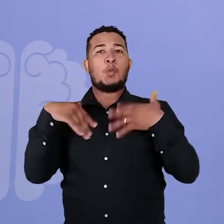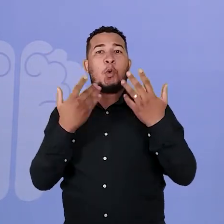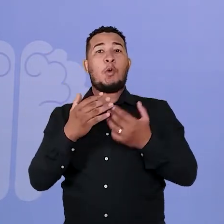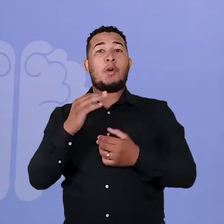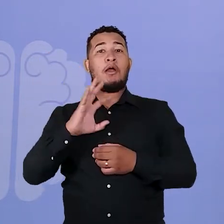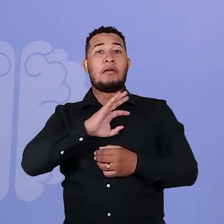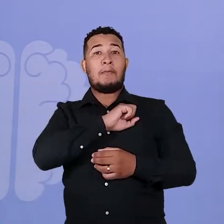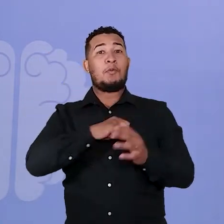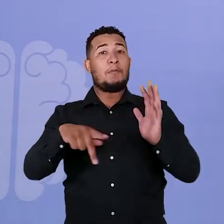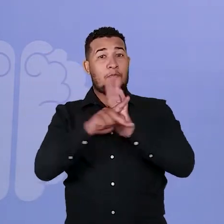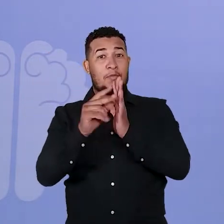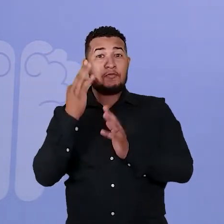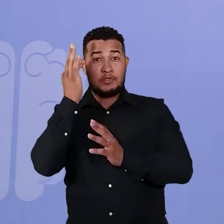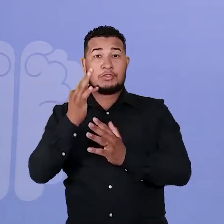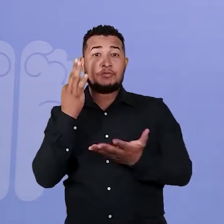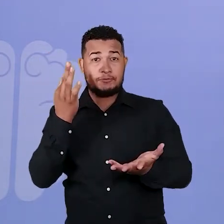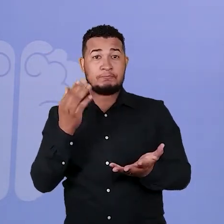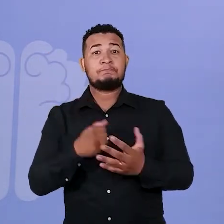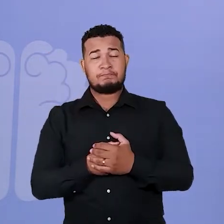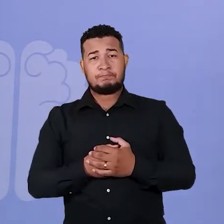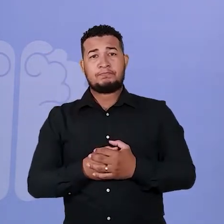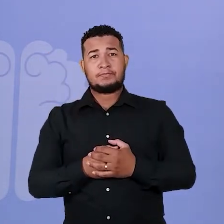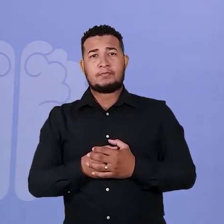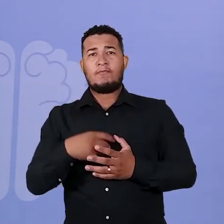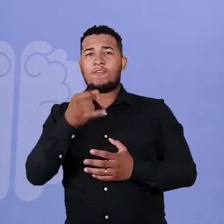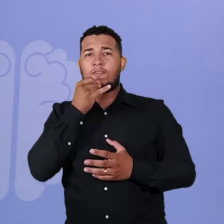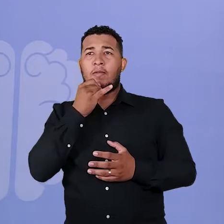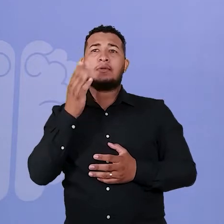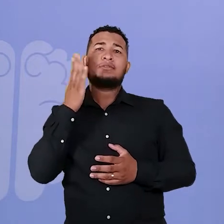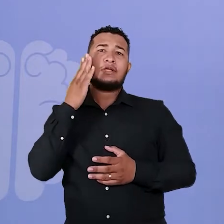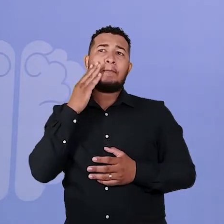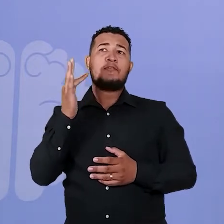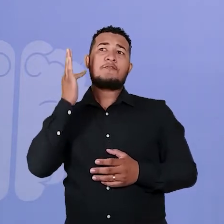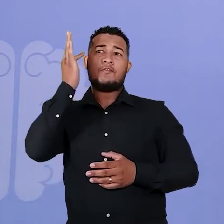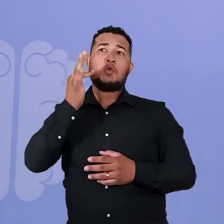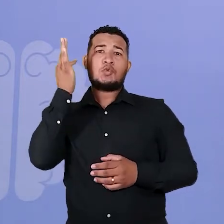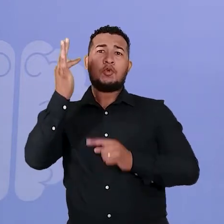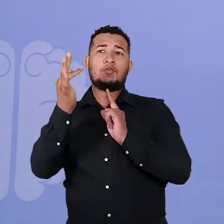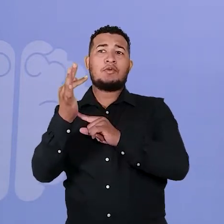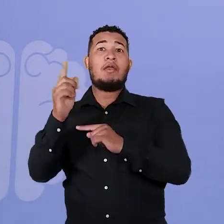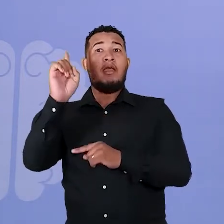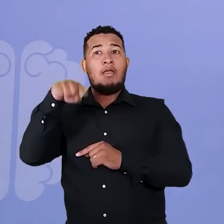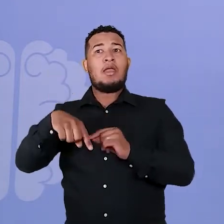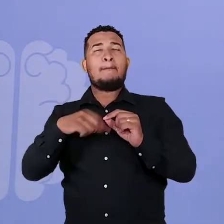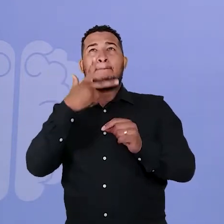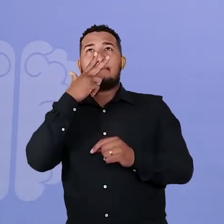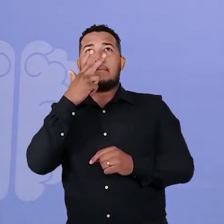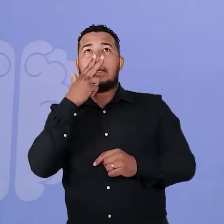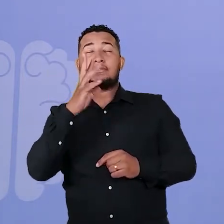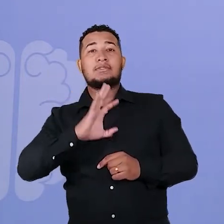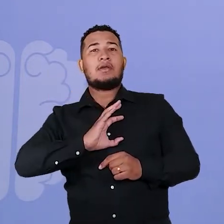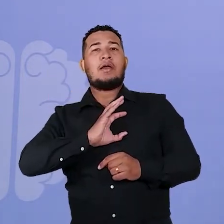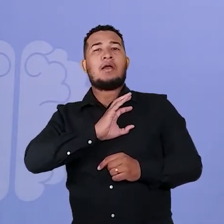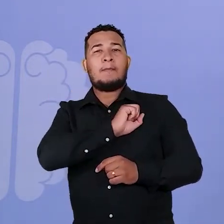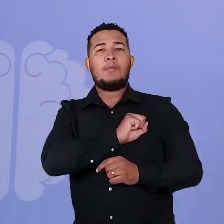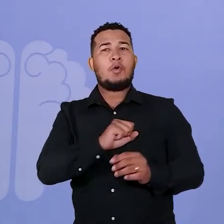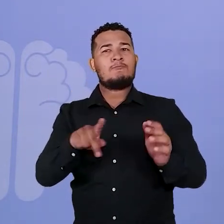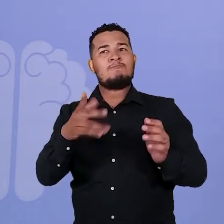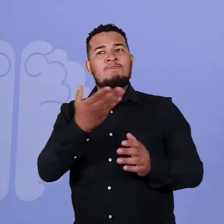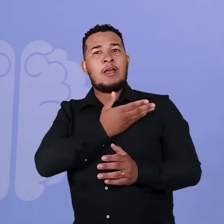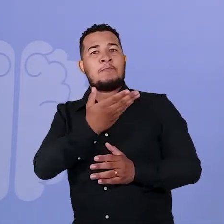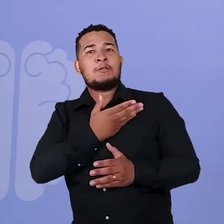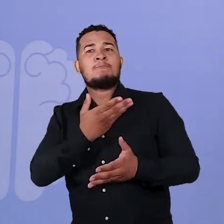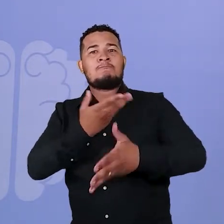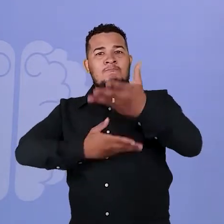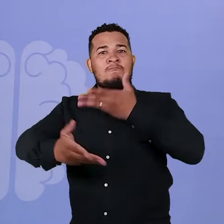entender qual que é o amor característico da filosofia. A gente sabe que a filosofia é uma espécie de